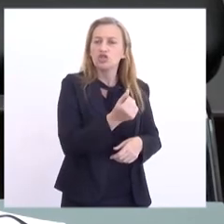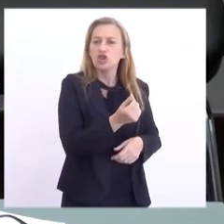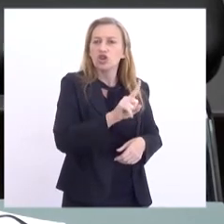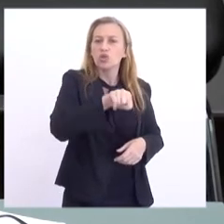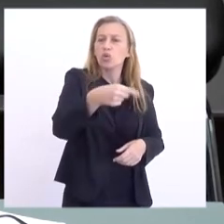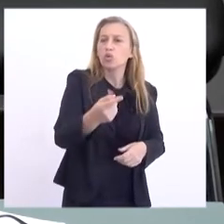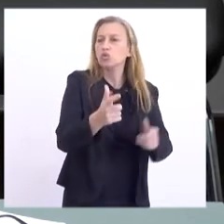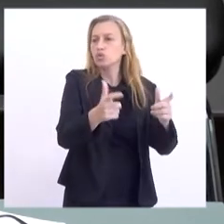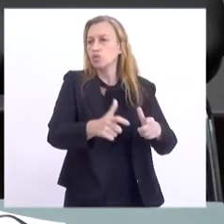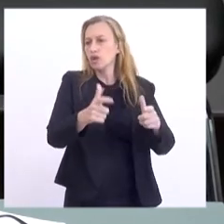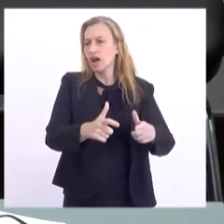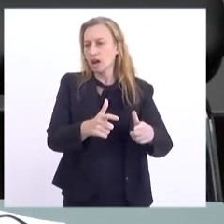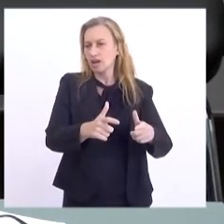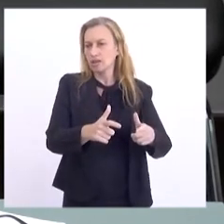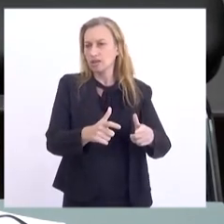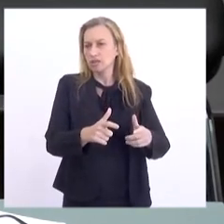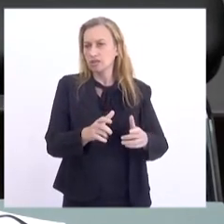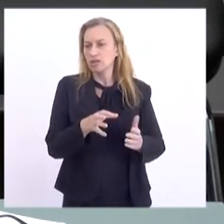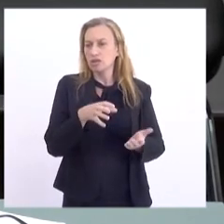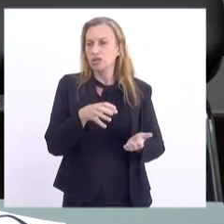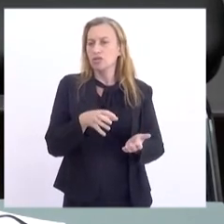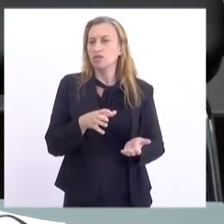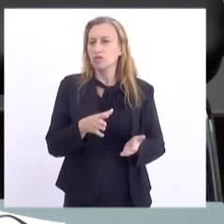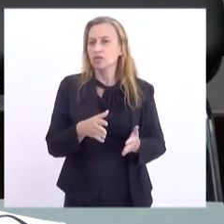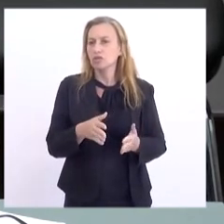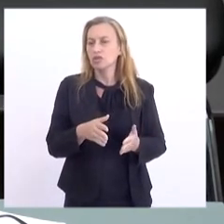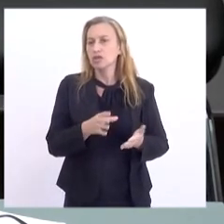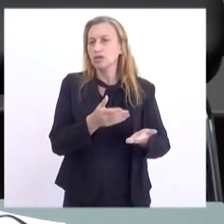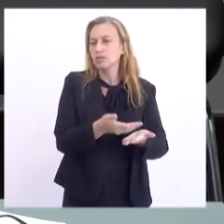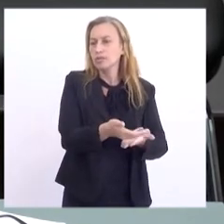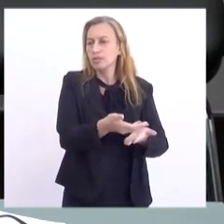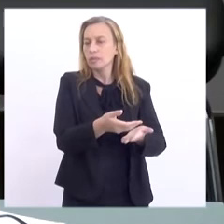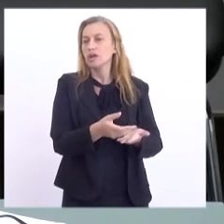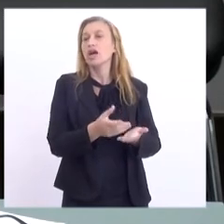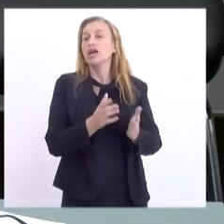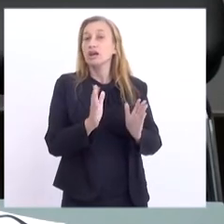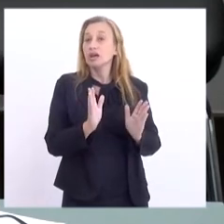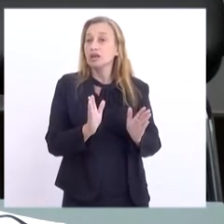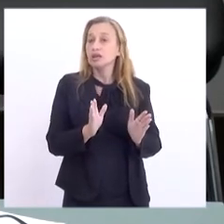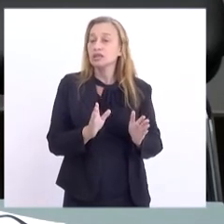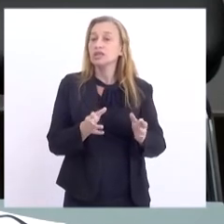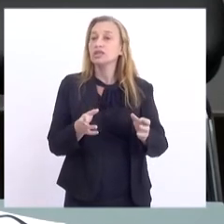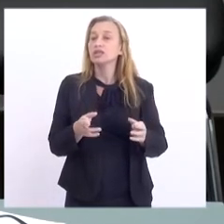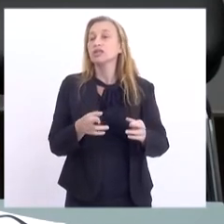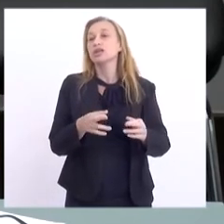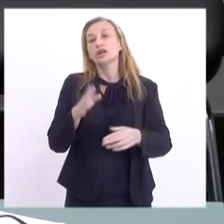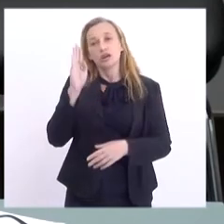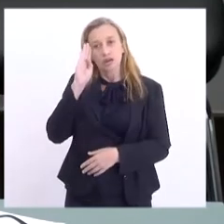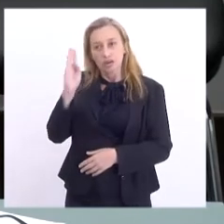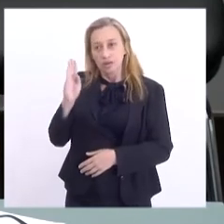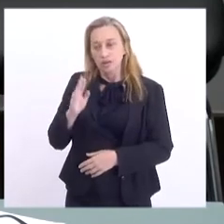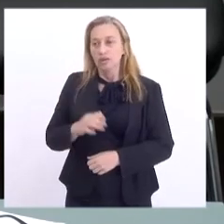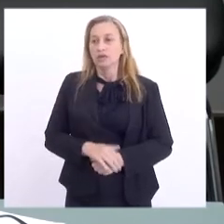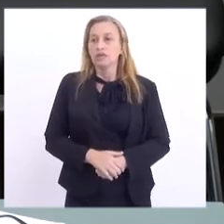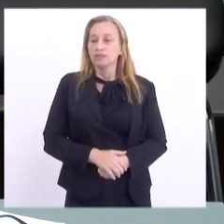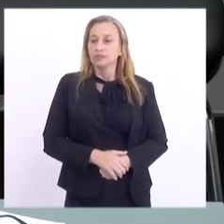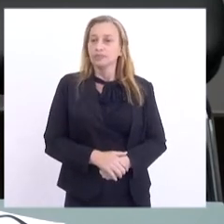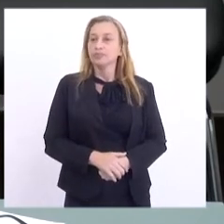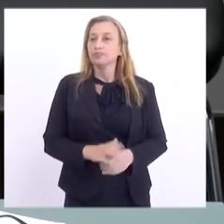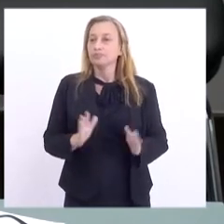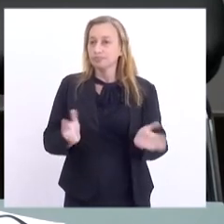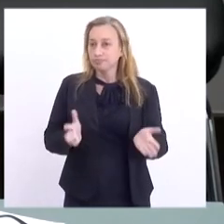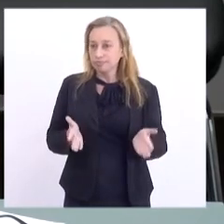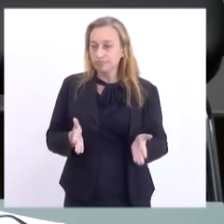do órgão central de orçamento para disponibilizar orçamento agora em razão da prioridade hora